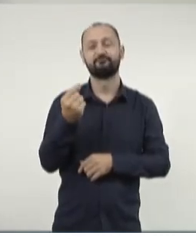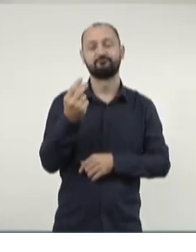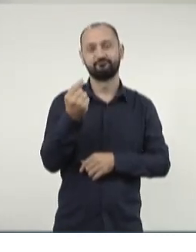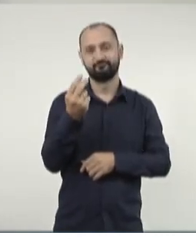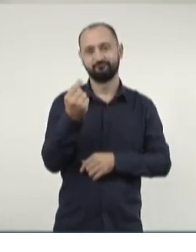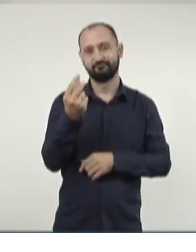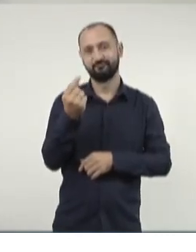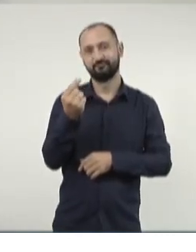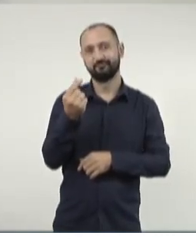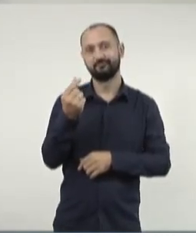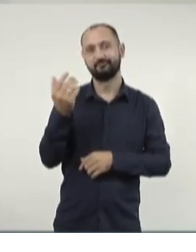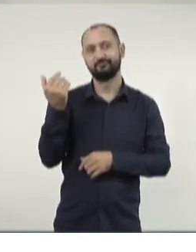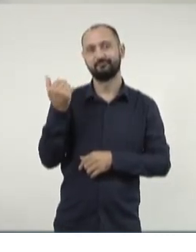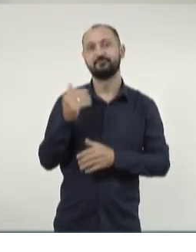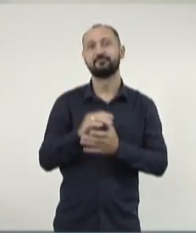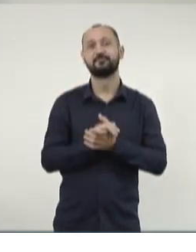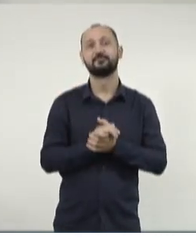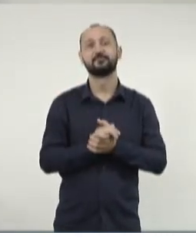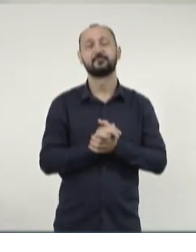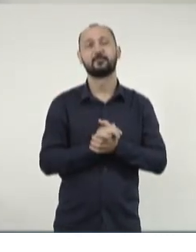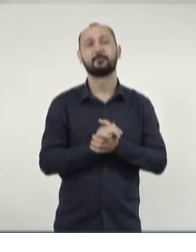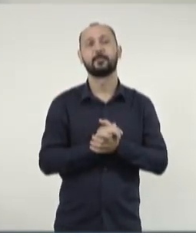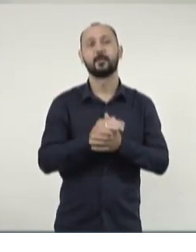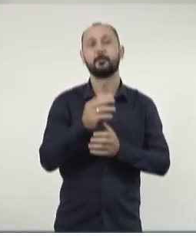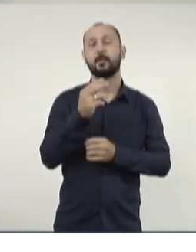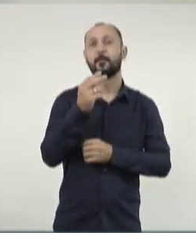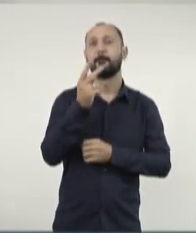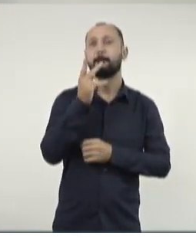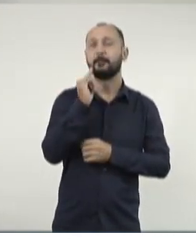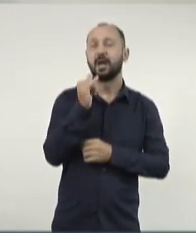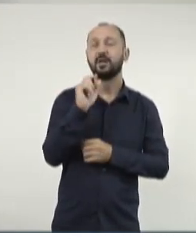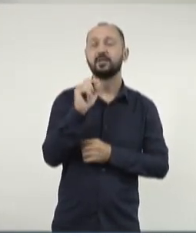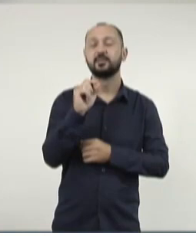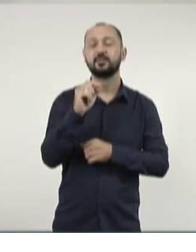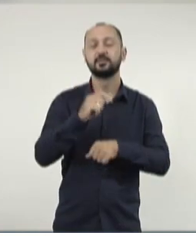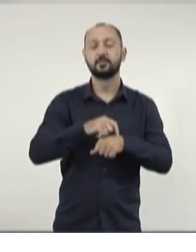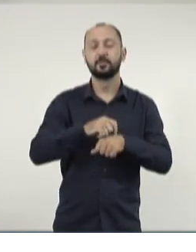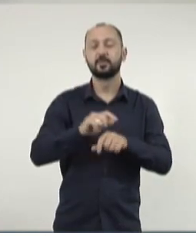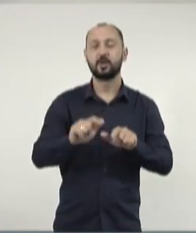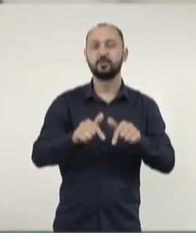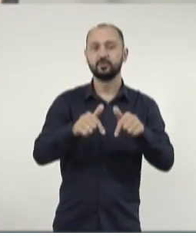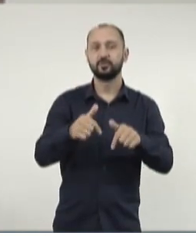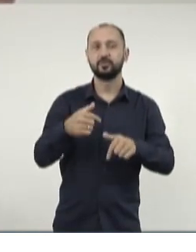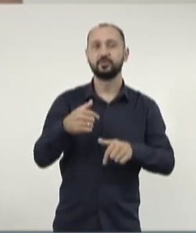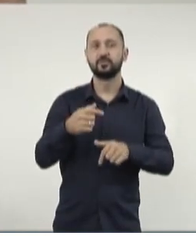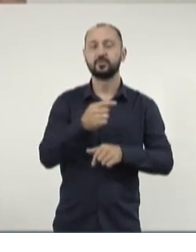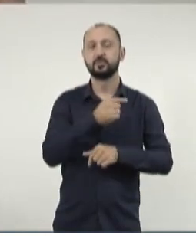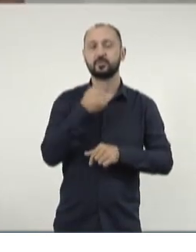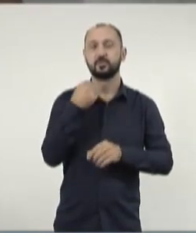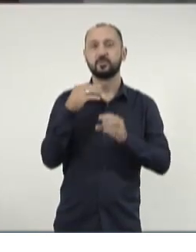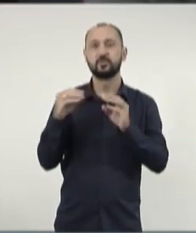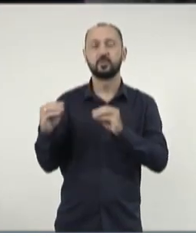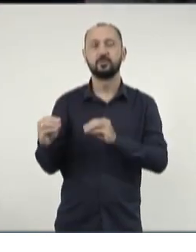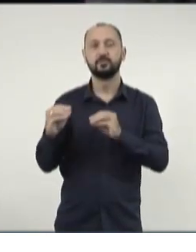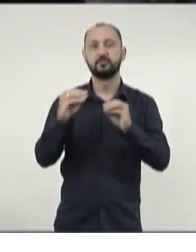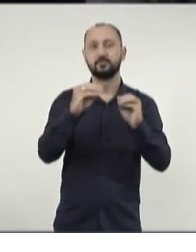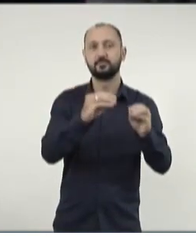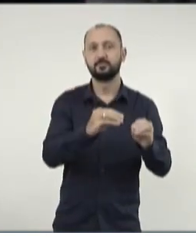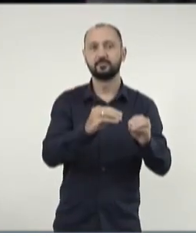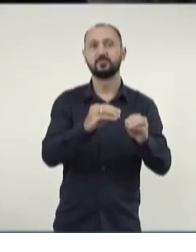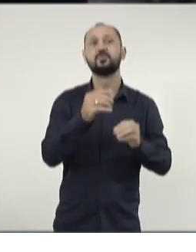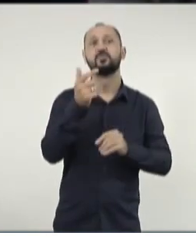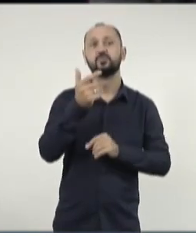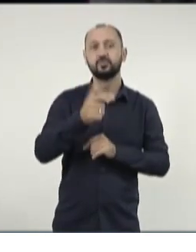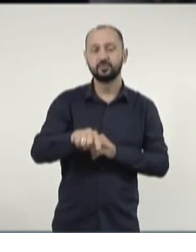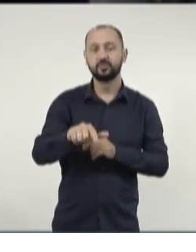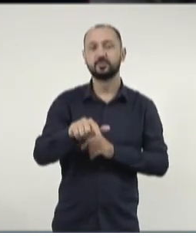um momento em que o meu pai, num processo ativo de morte, ele teve que ser transferido de